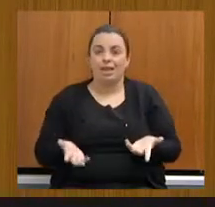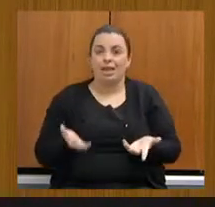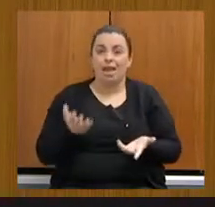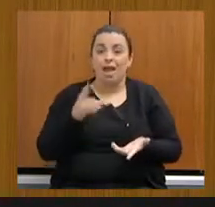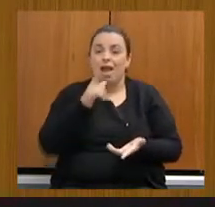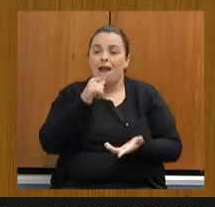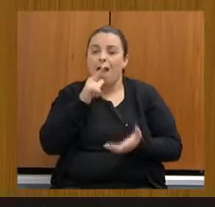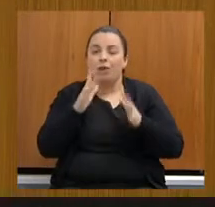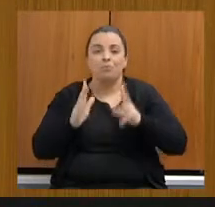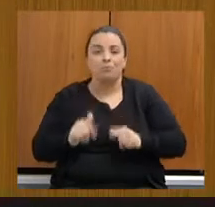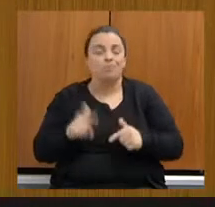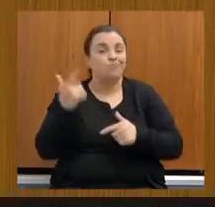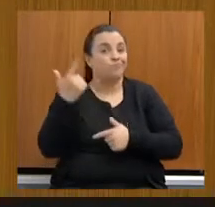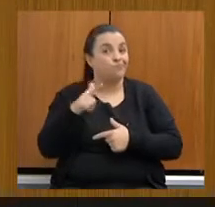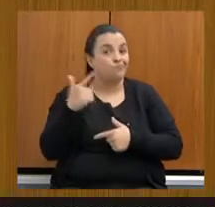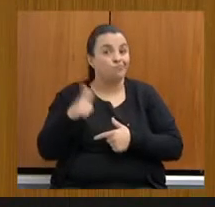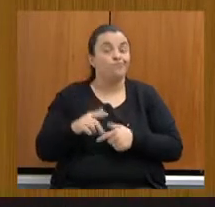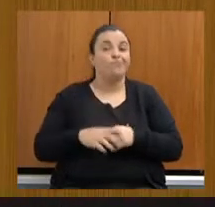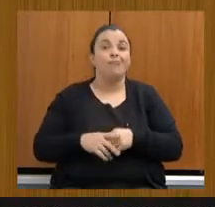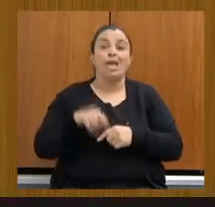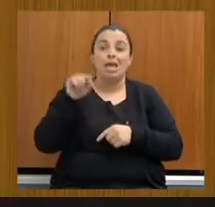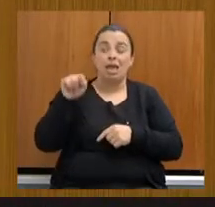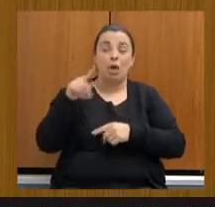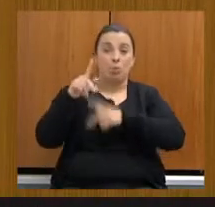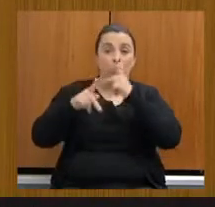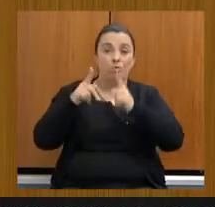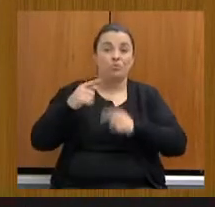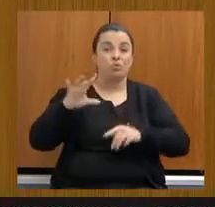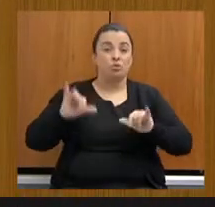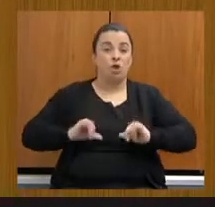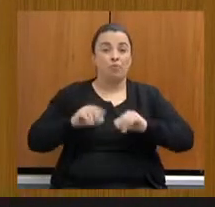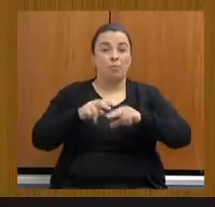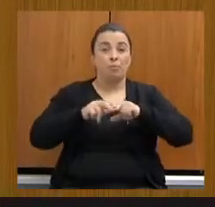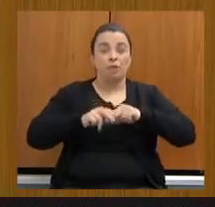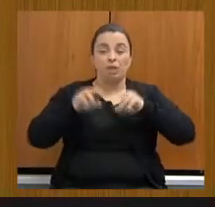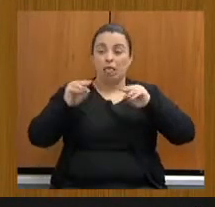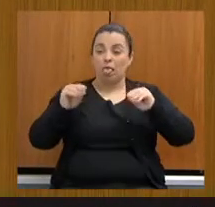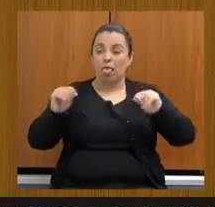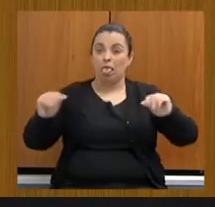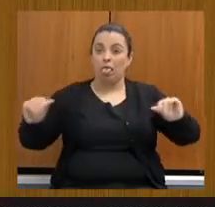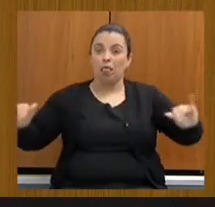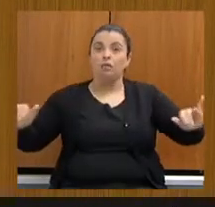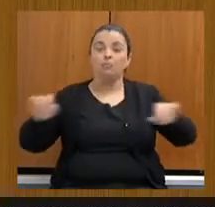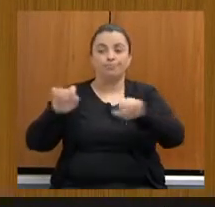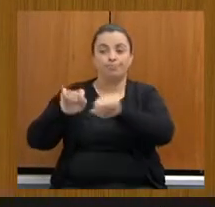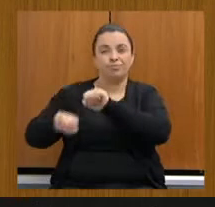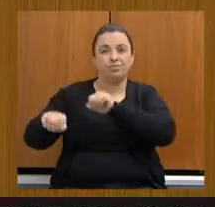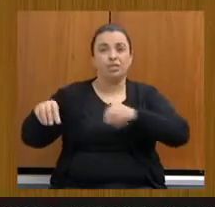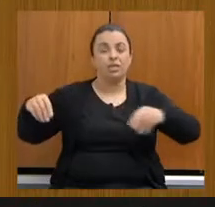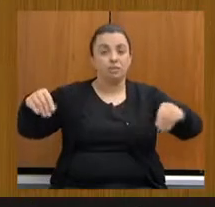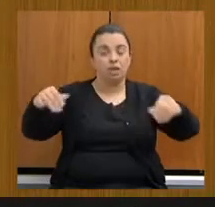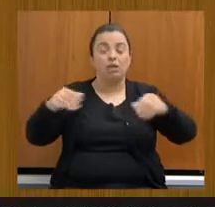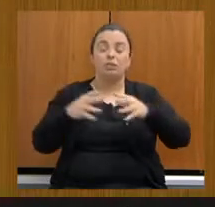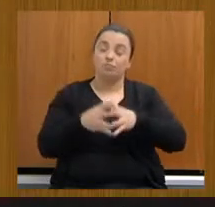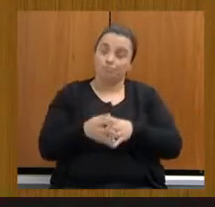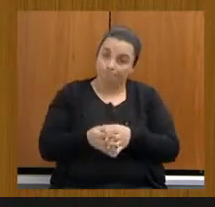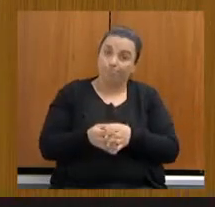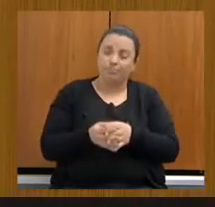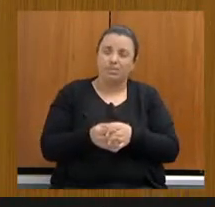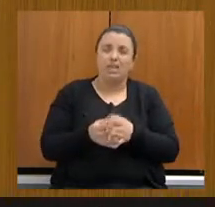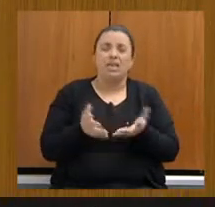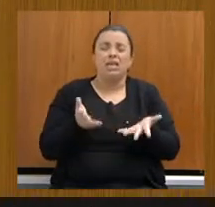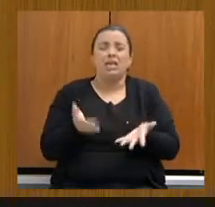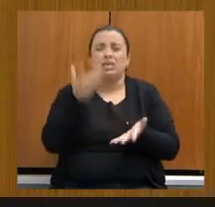e e isso eu fui vi né que eu tenho muito isso comigo secretária de quando me trazem Uma